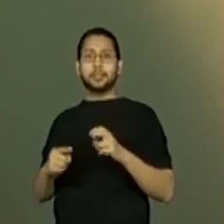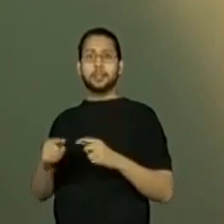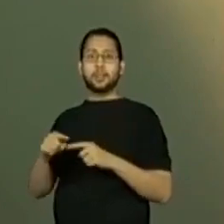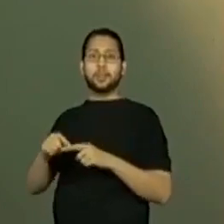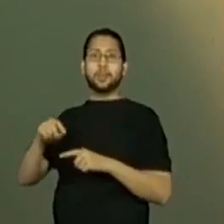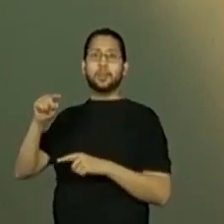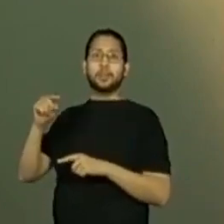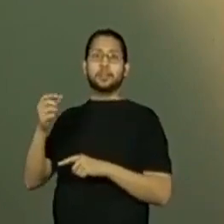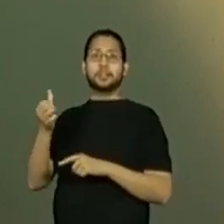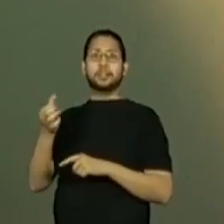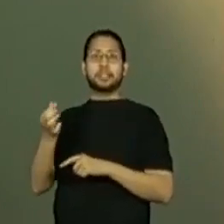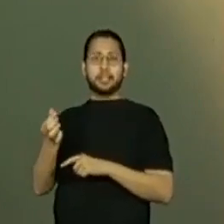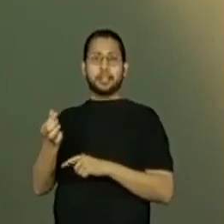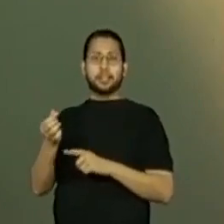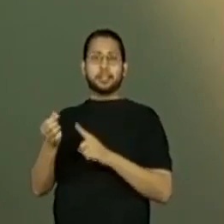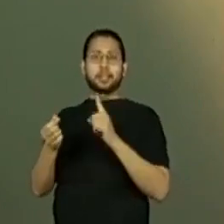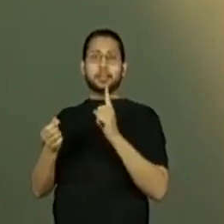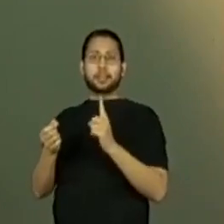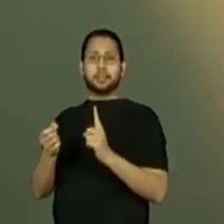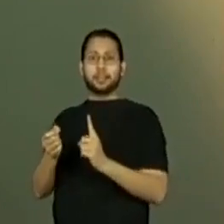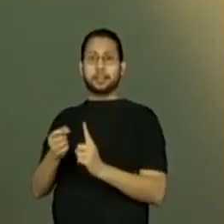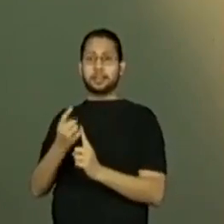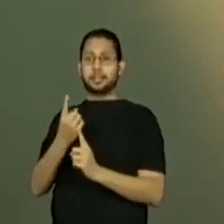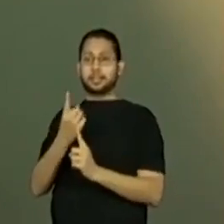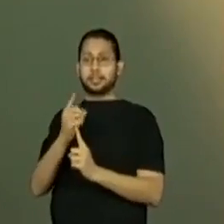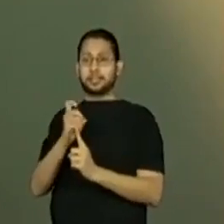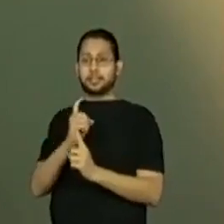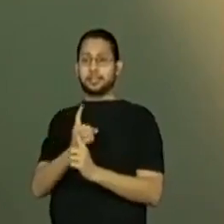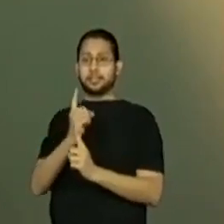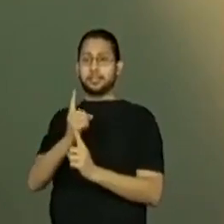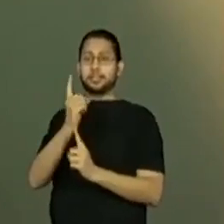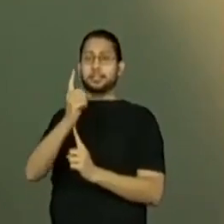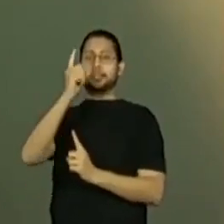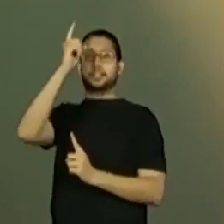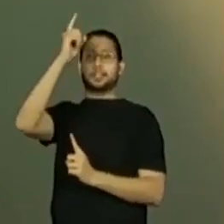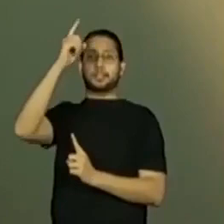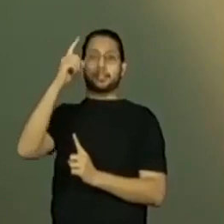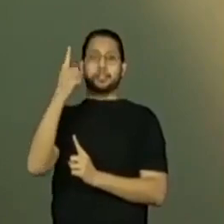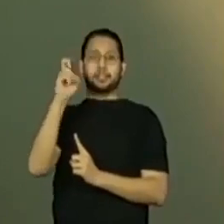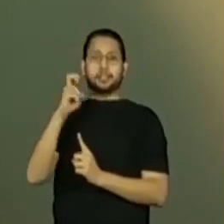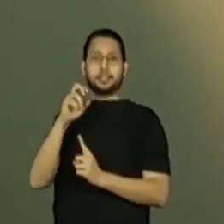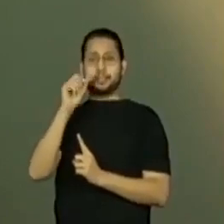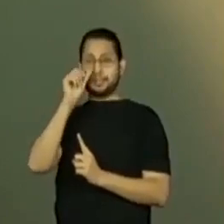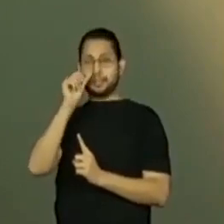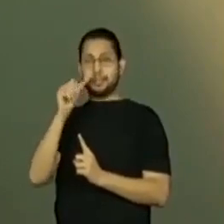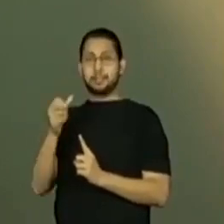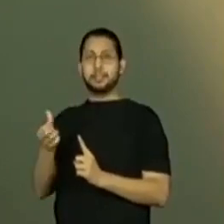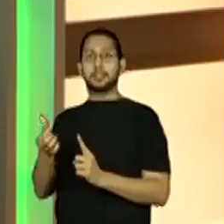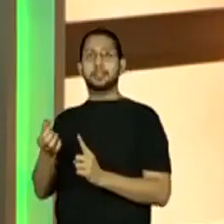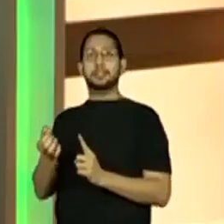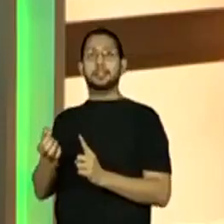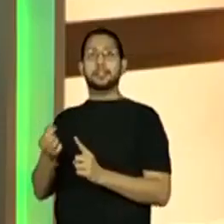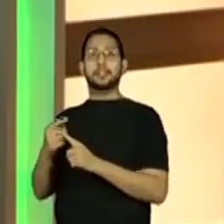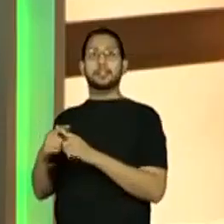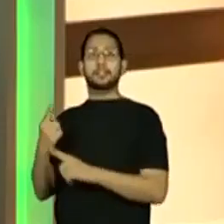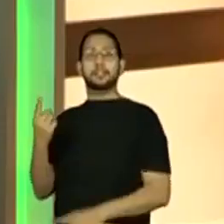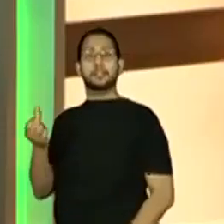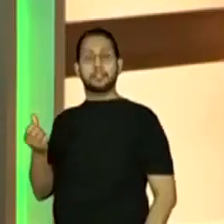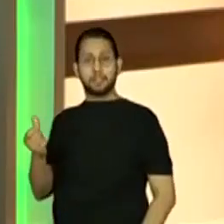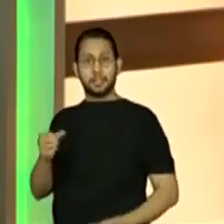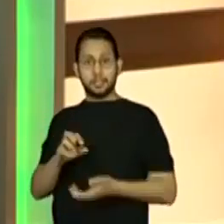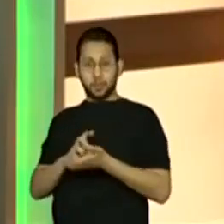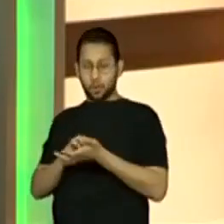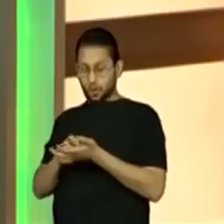Mais 60 centímetros vezes 15 Quanto que dá Olha, essa enquanto conta? você está fazendo essa conta aí, eu